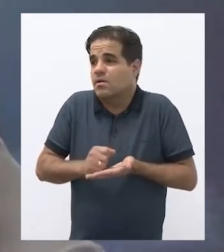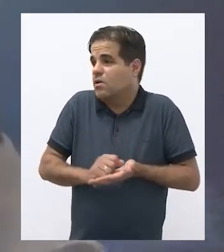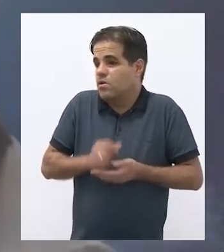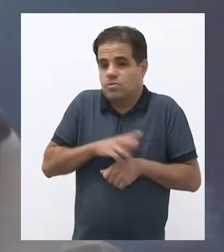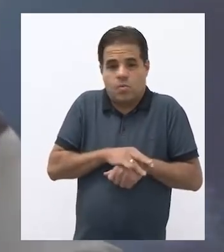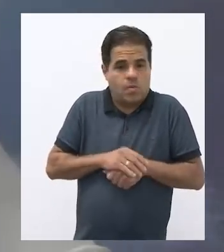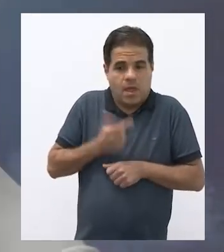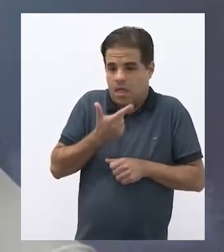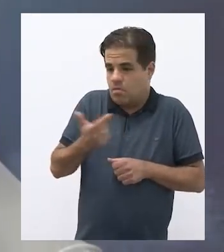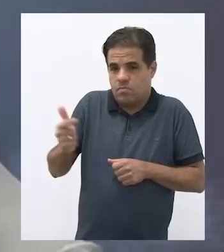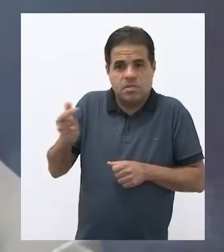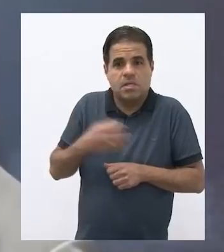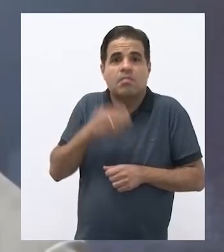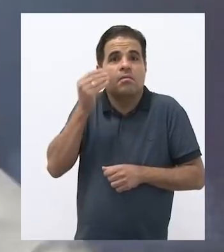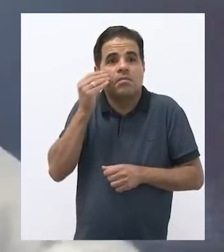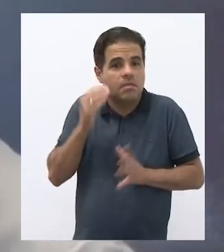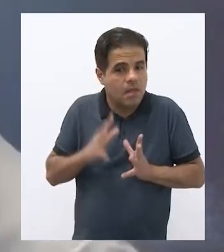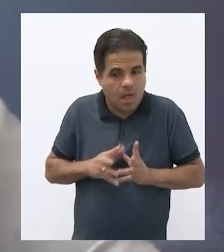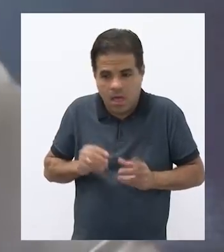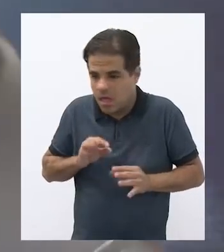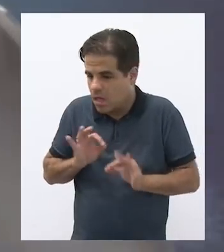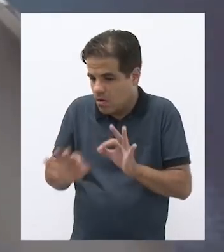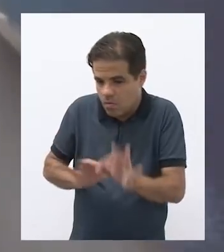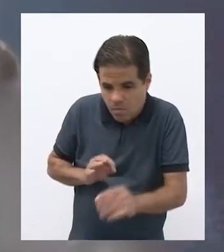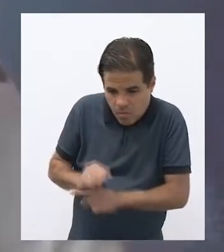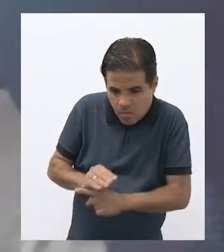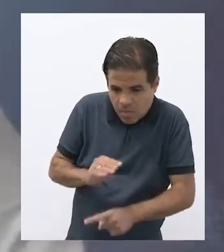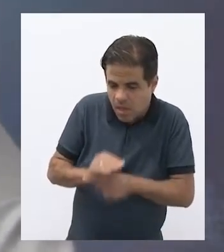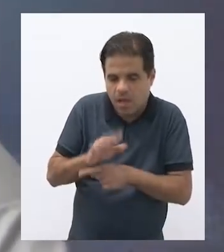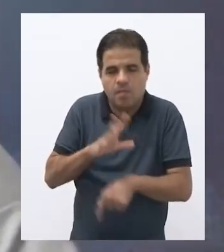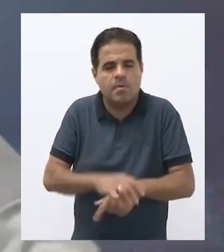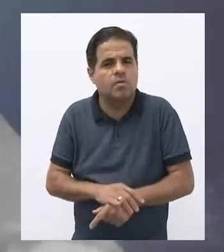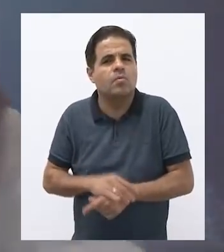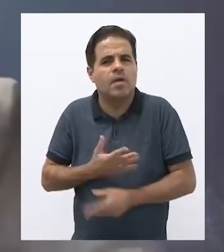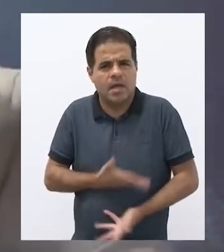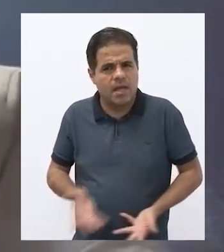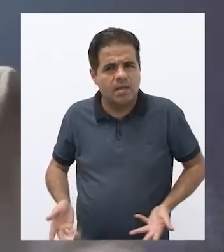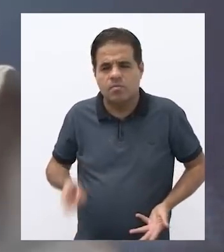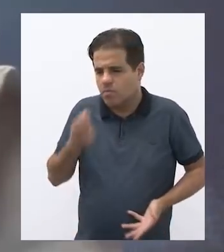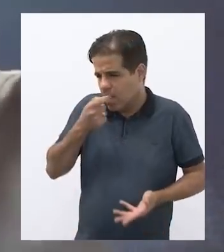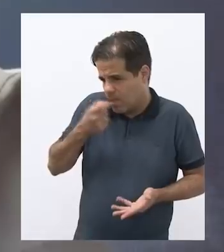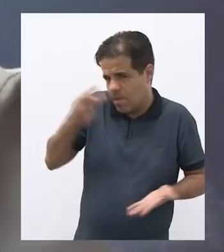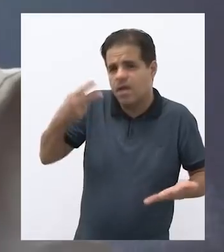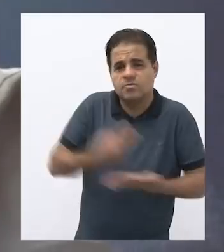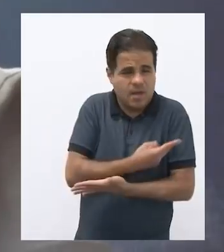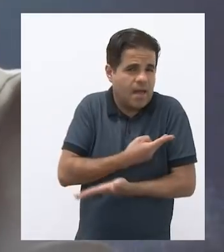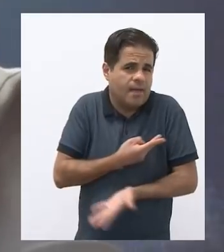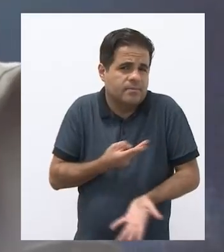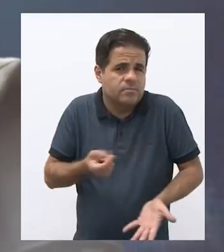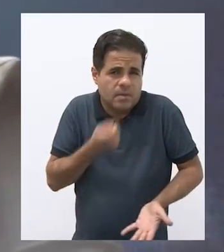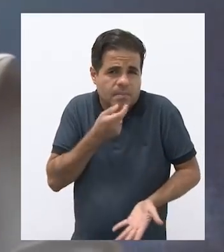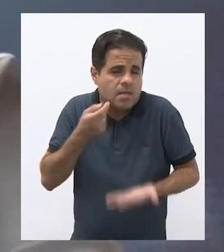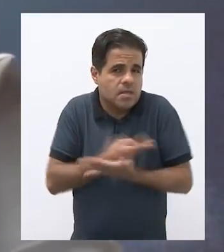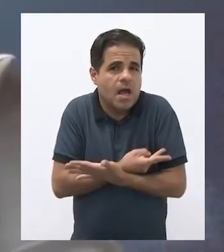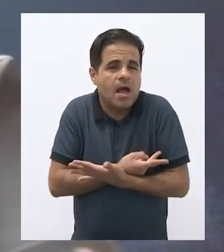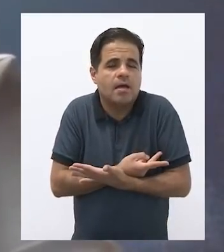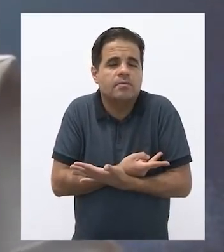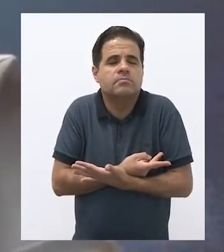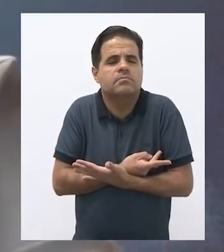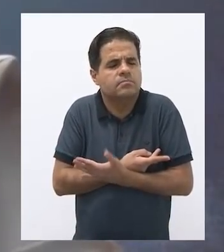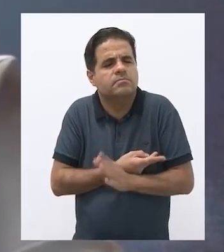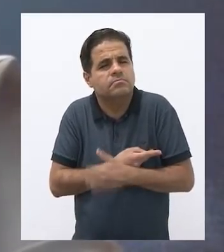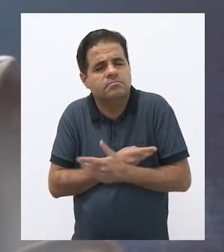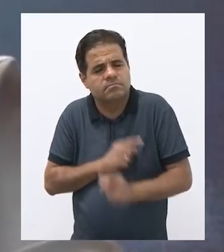estava ali, ou tentando sanar uma doença de maneira com o remédio errado, vamos colocar assim. E aí